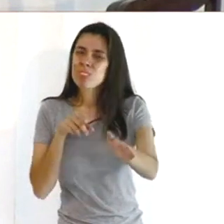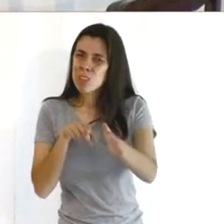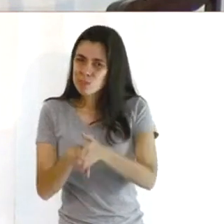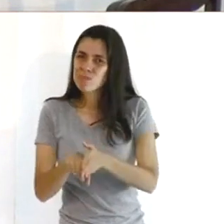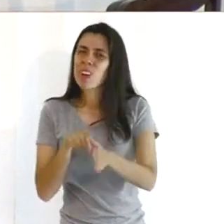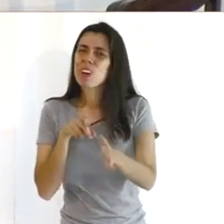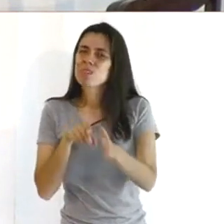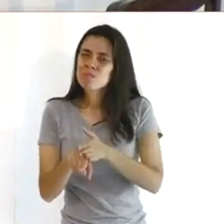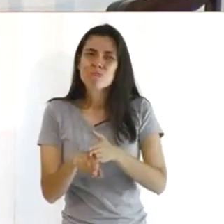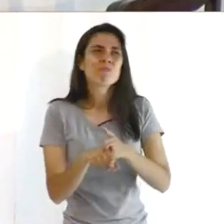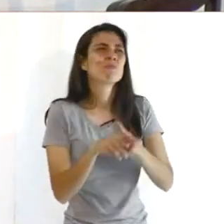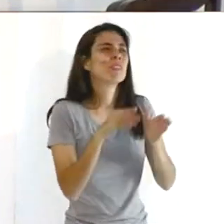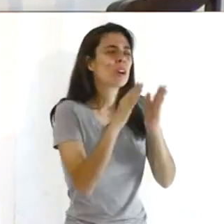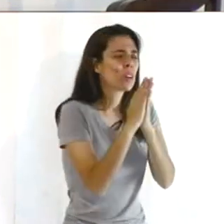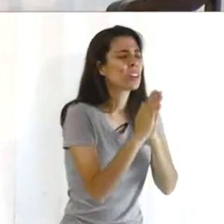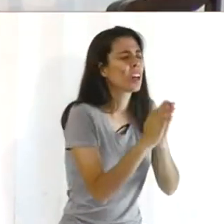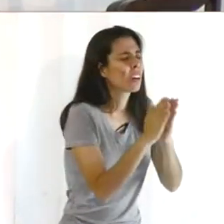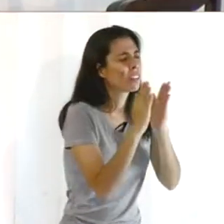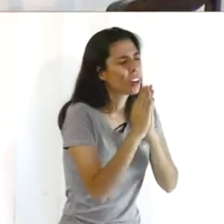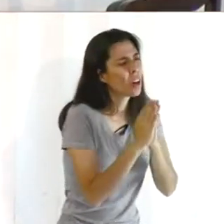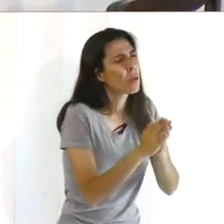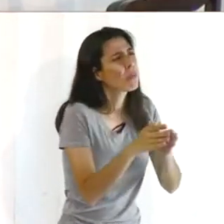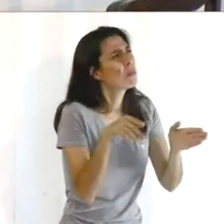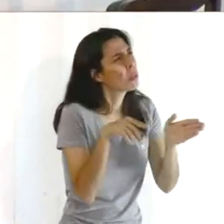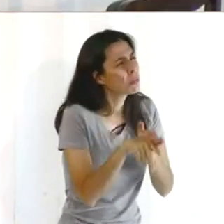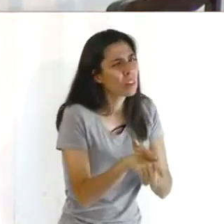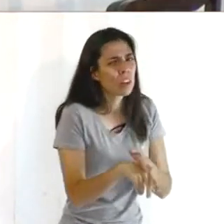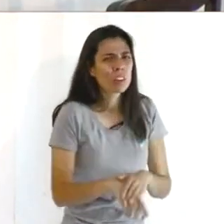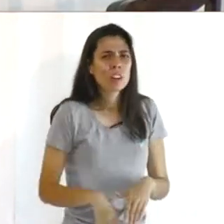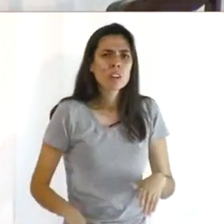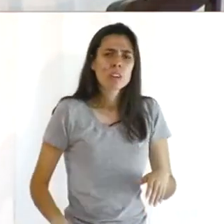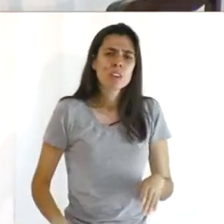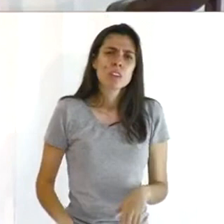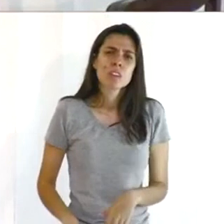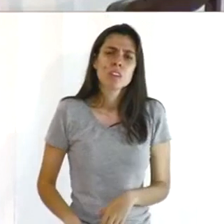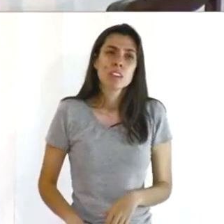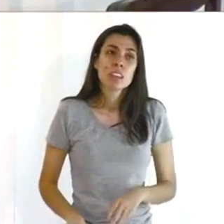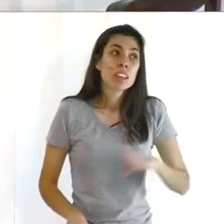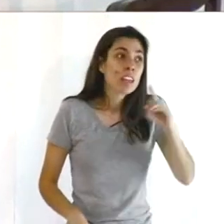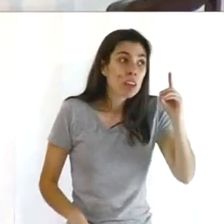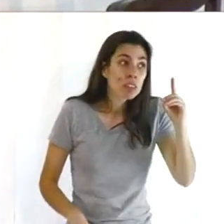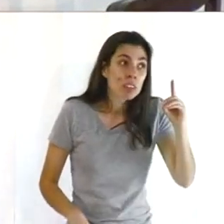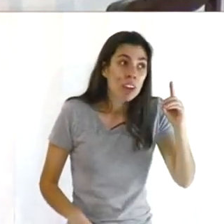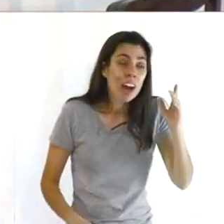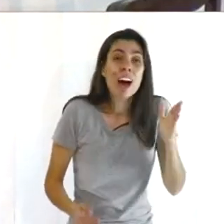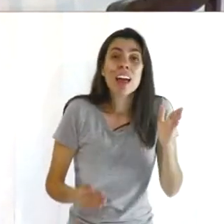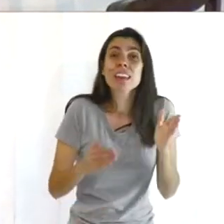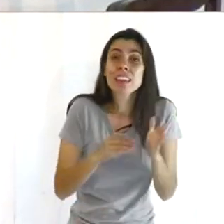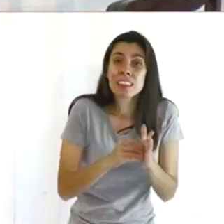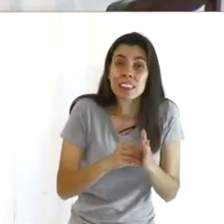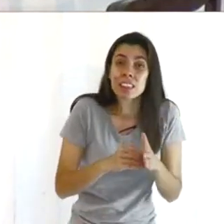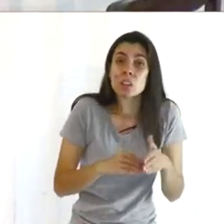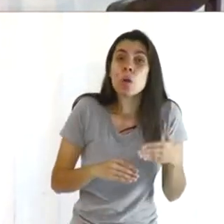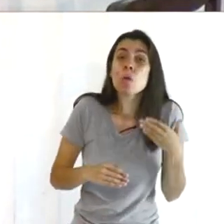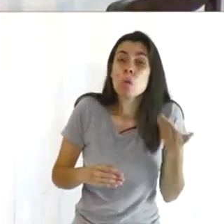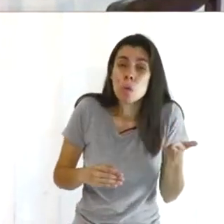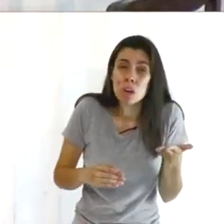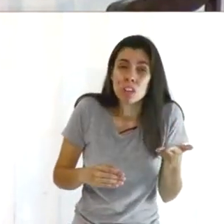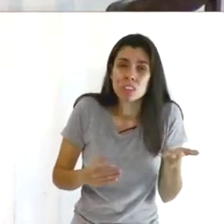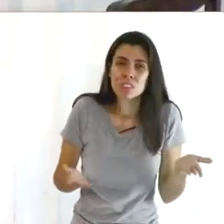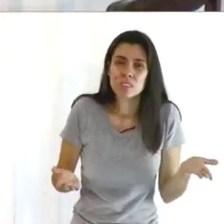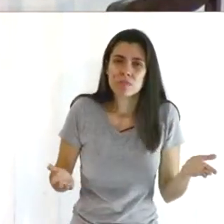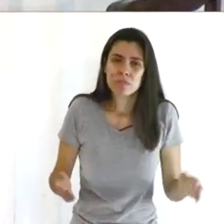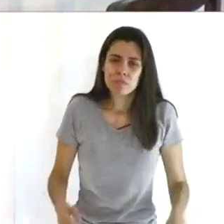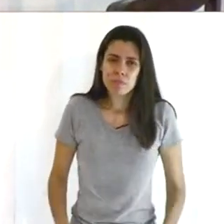ler. Por 4 vezes ele disse aqui: até quando? Certamente você conhece a história e